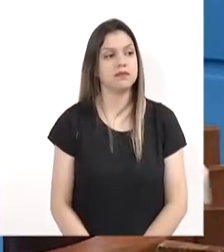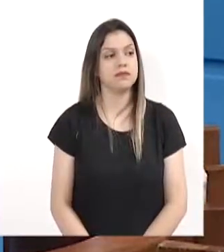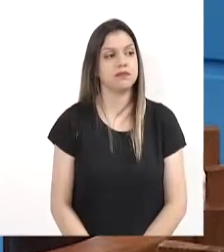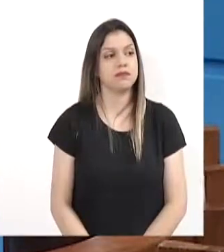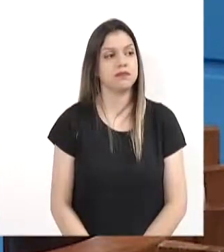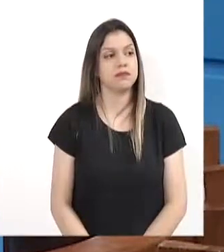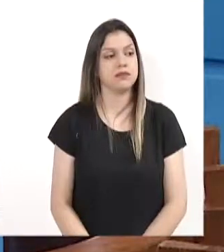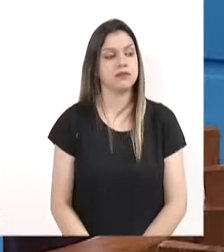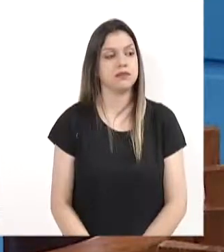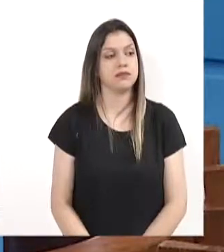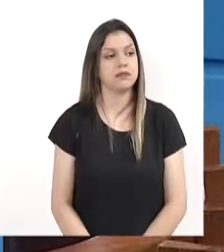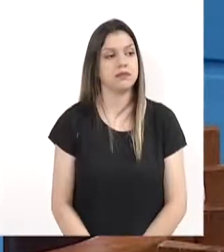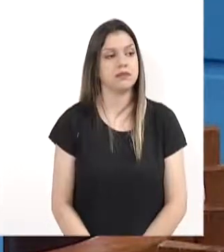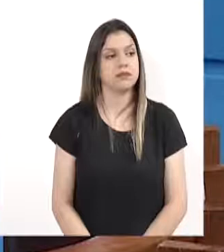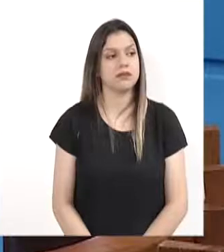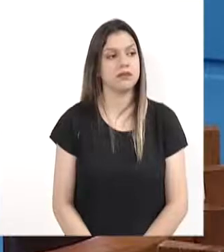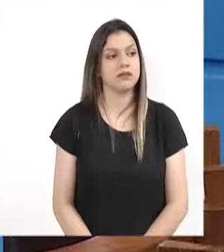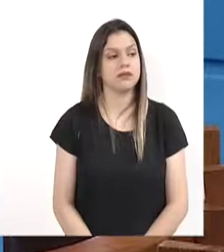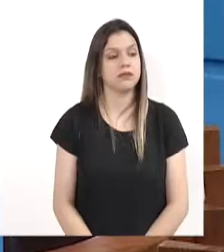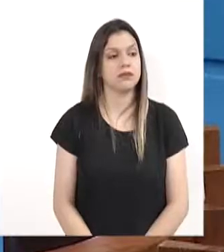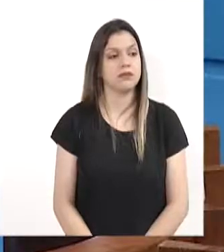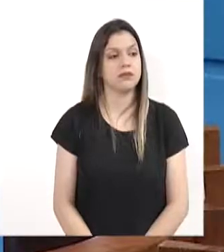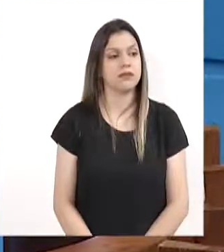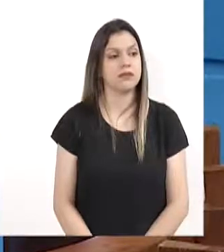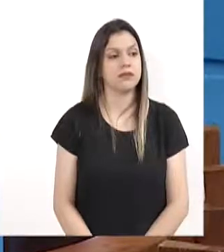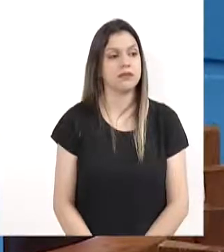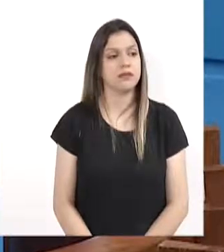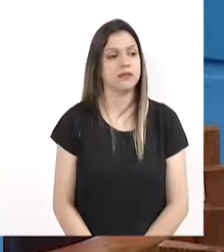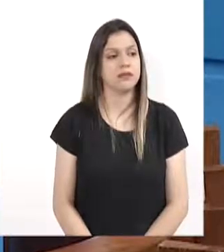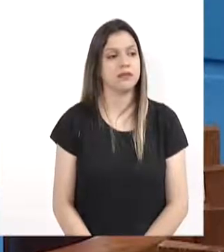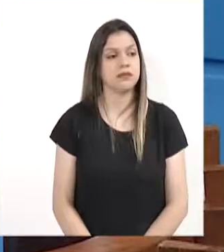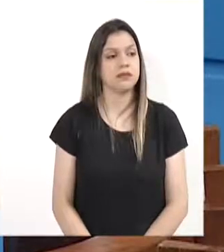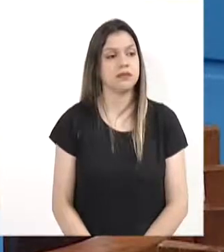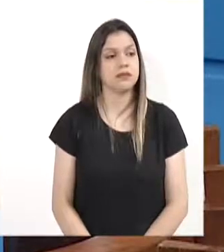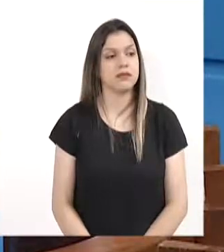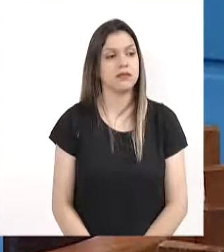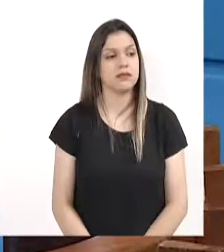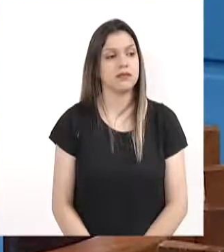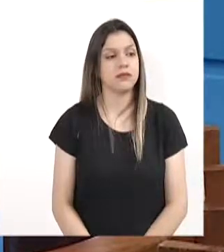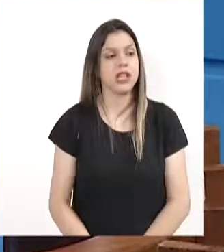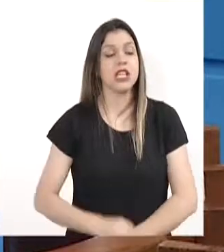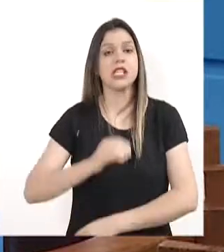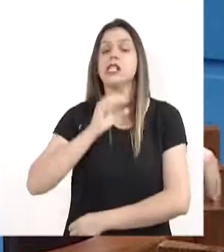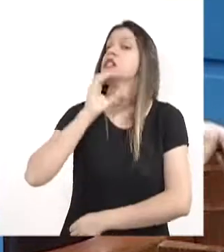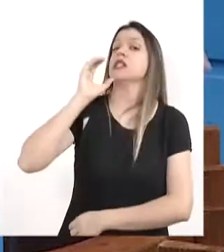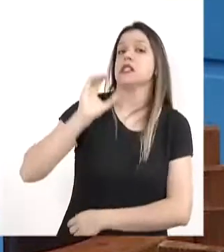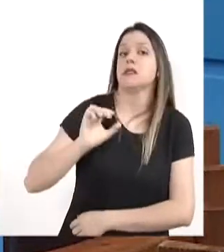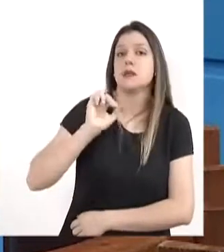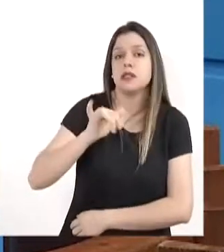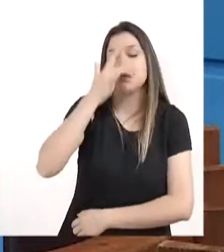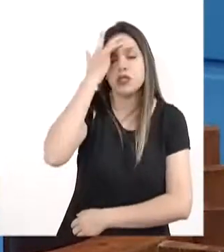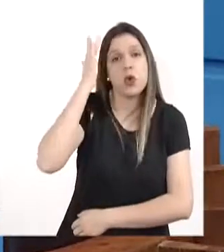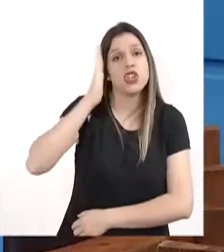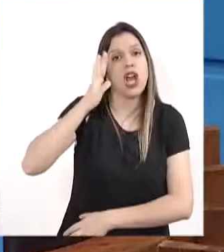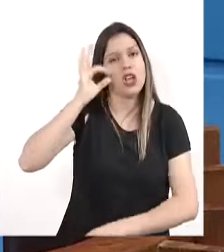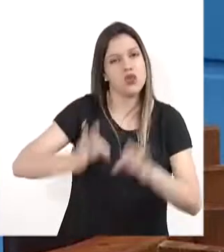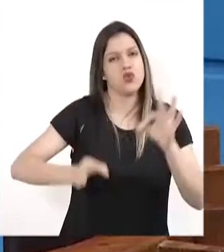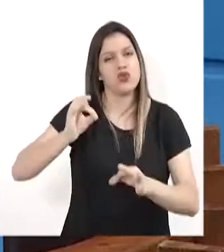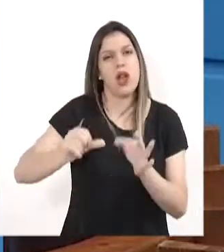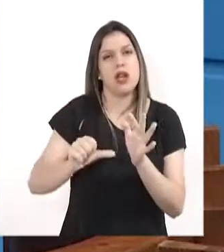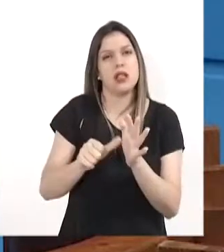condenando aquelas pessoas que já haviam sido julgadas em segunda instância. Eu fui para a